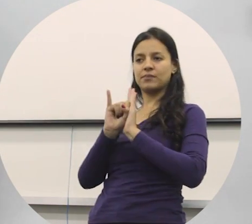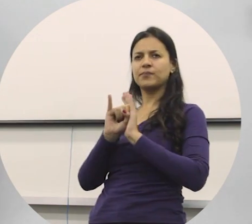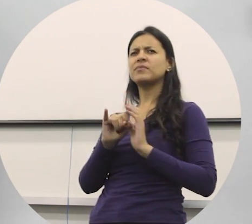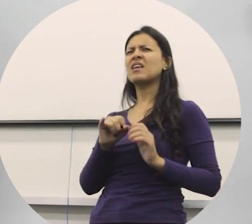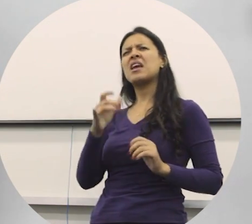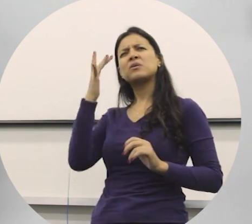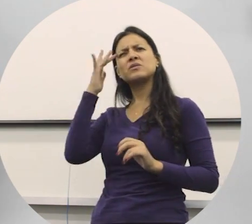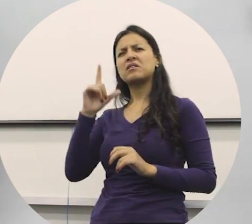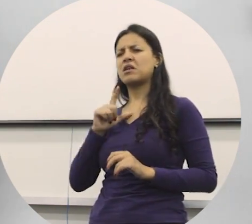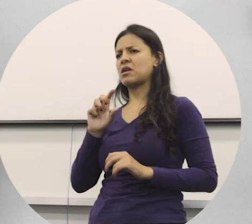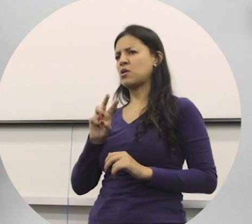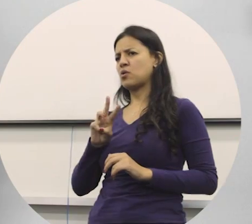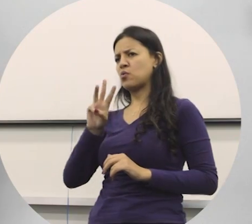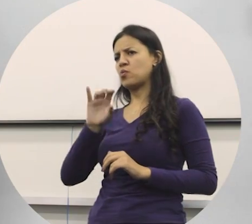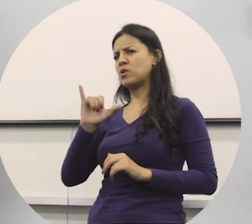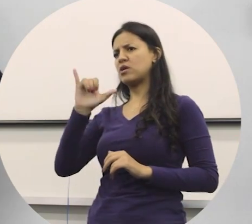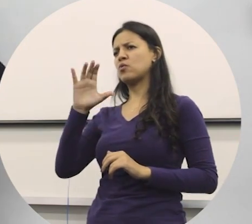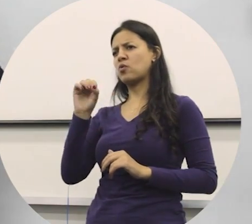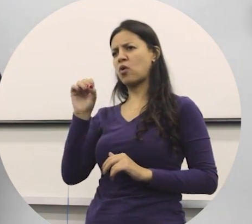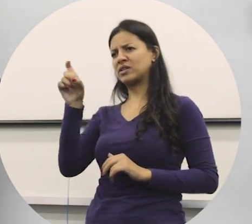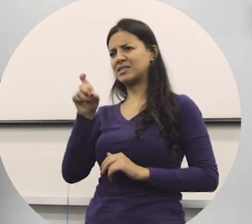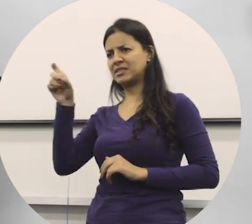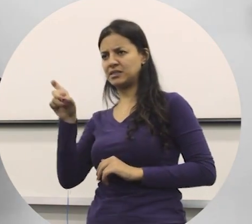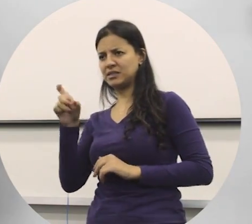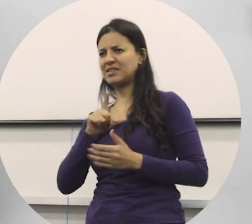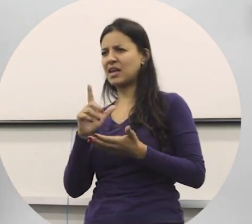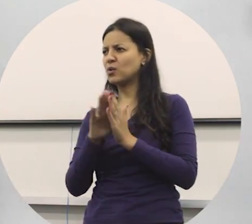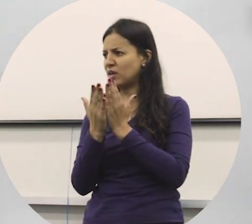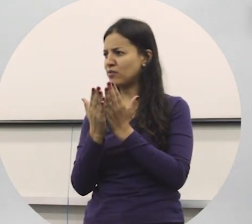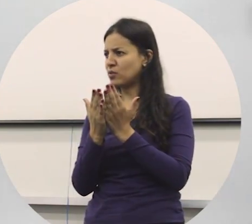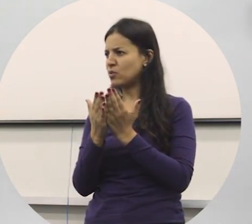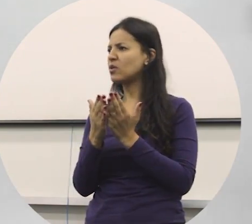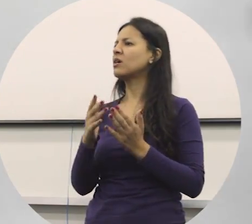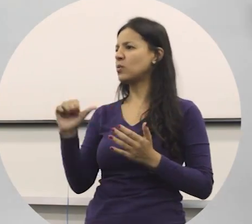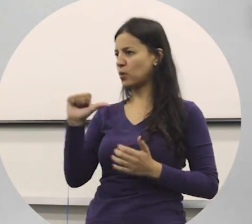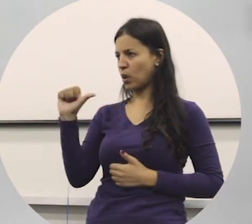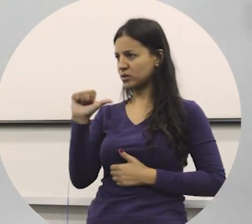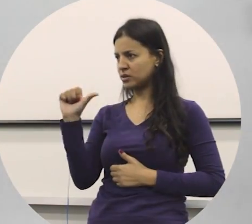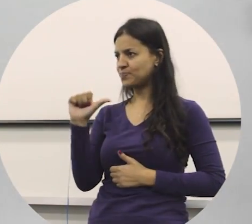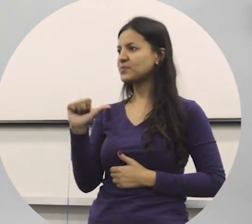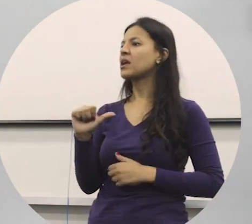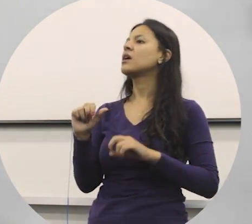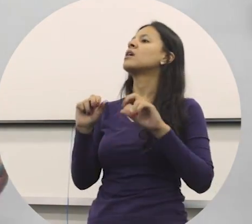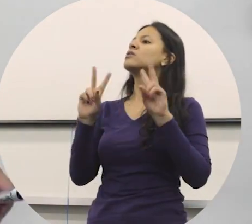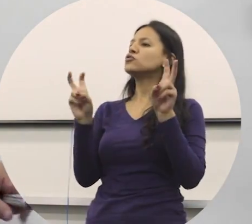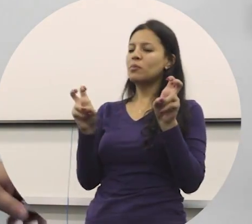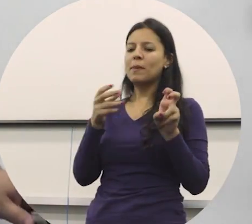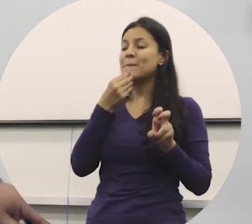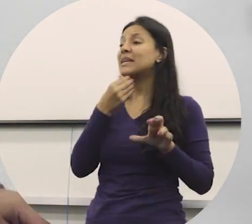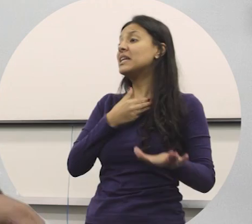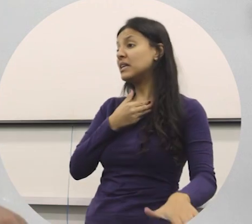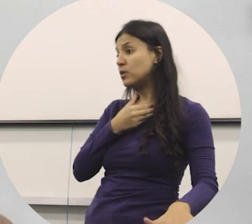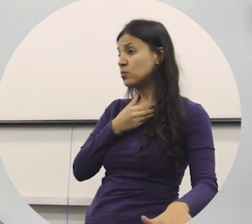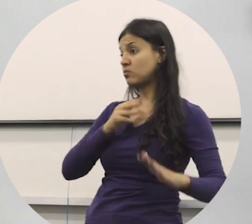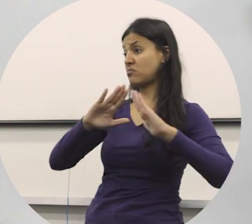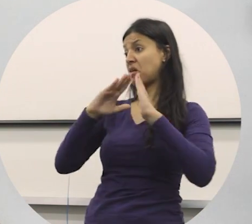do Wilcox, ele conta a história de Sam, o menininho que estava na casa dele e tinha